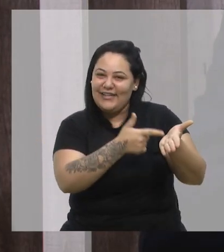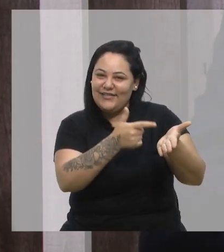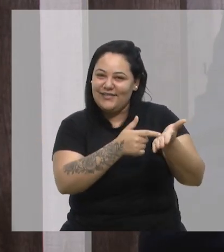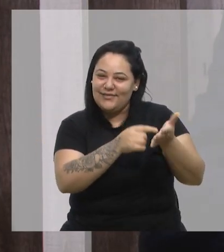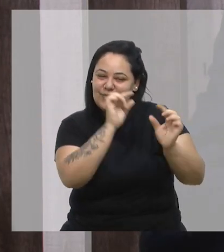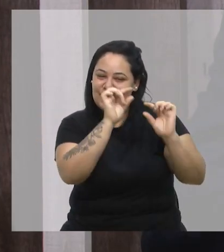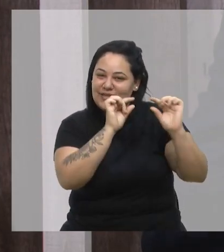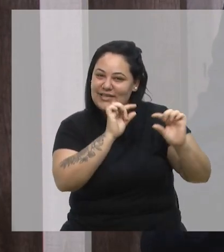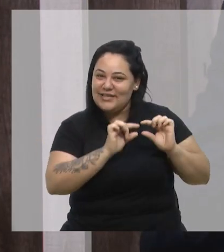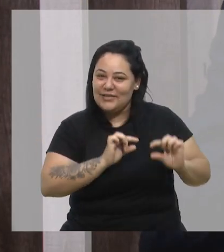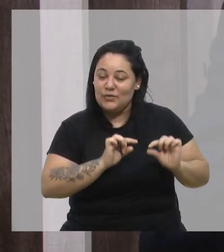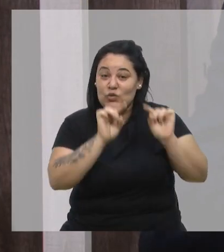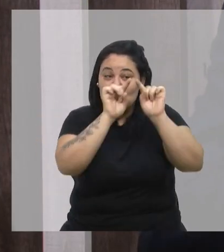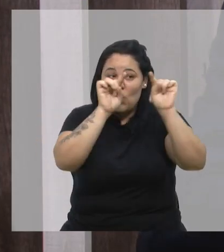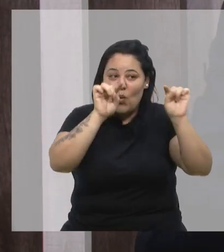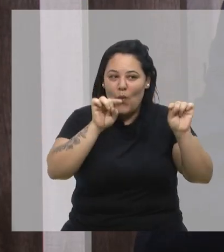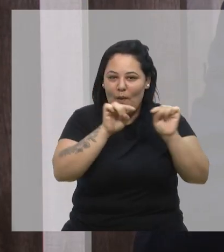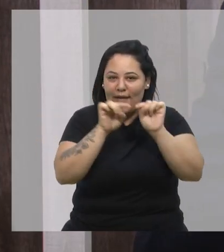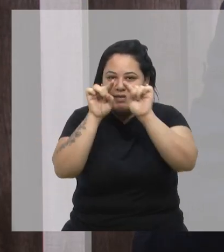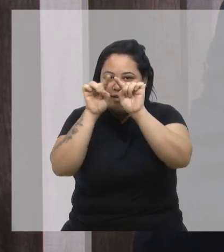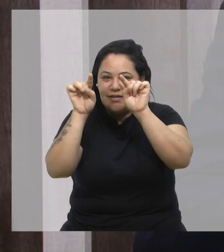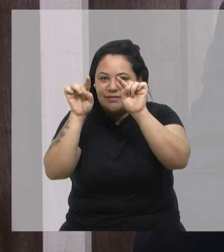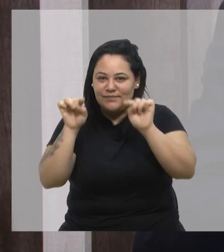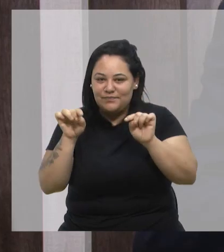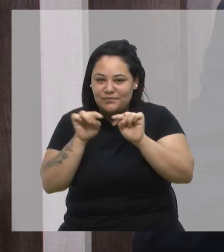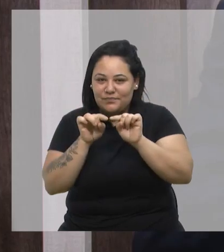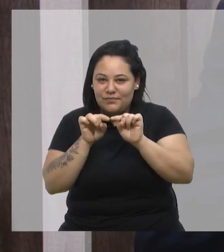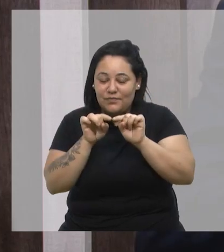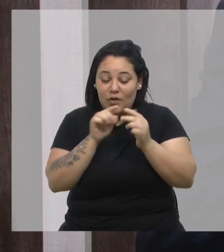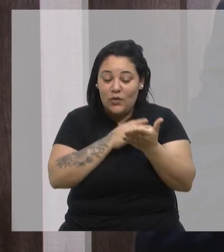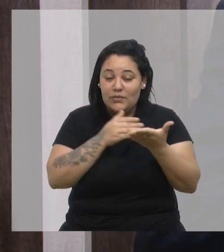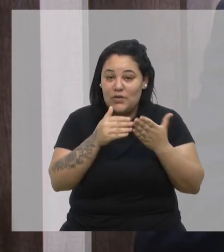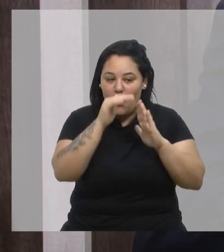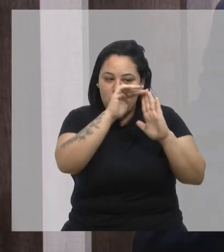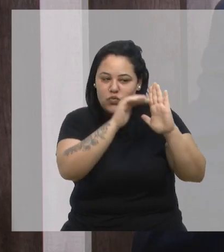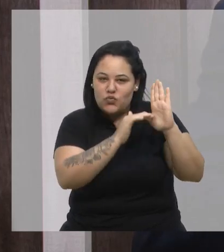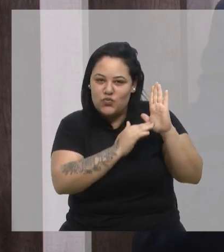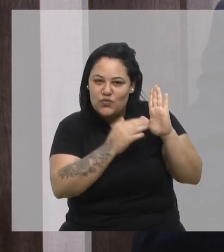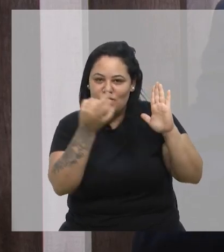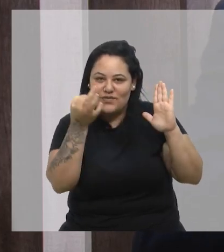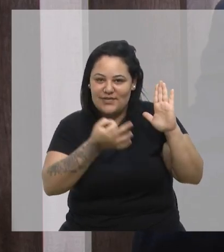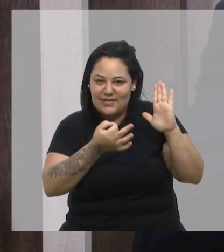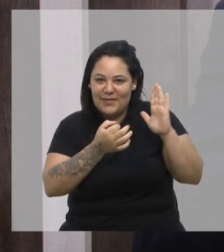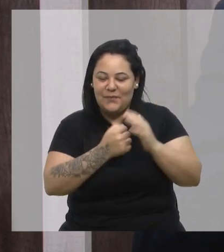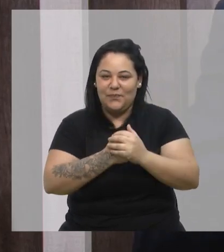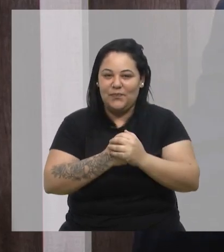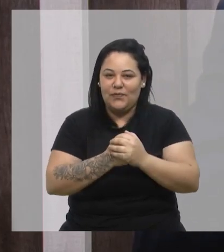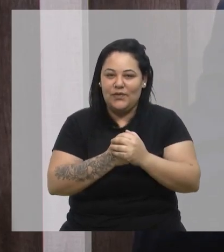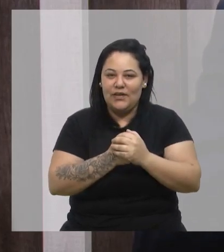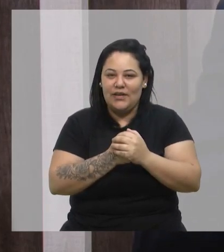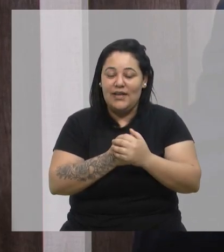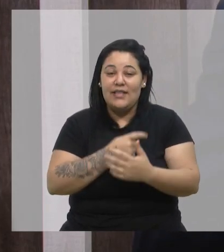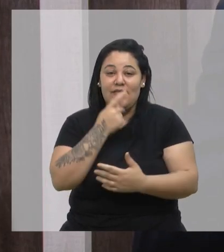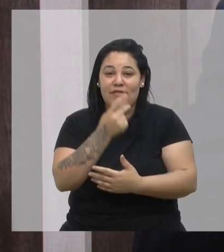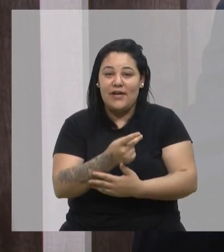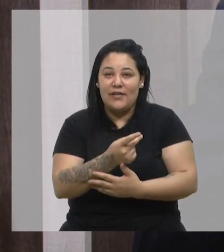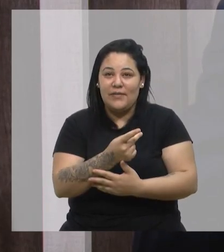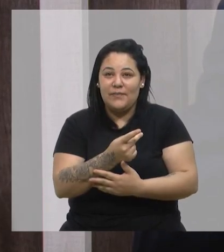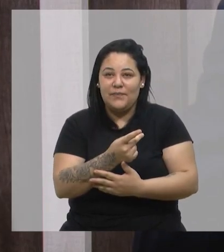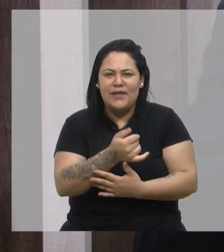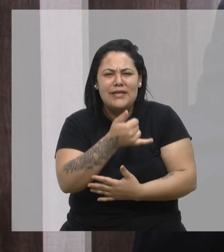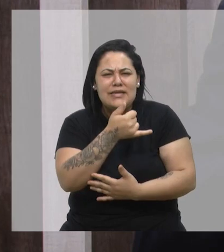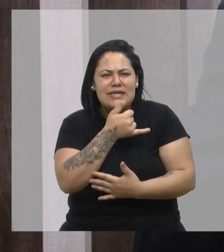alguns balõezinhos, digamos assim, dos quadrinhos, começando aqui na ordem adequada.